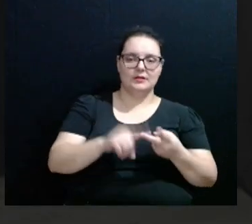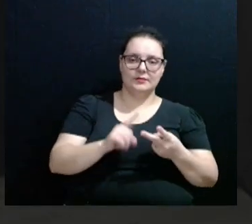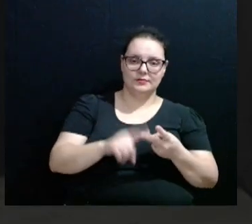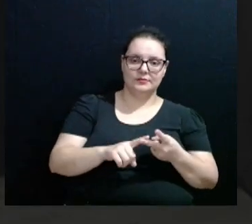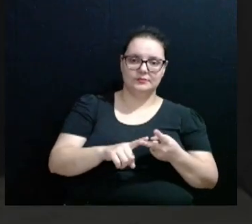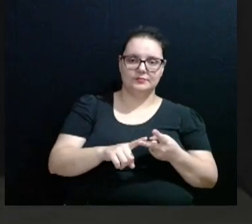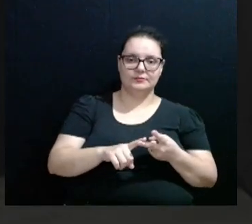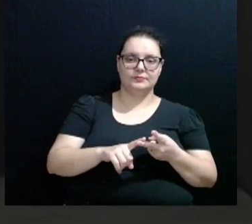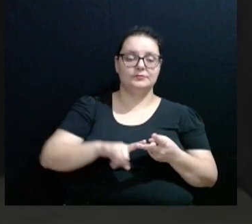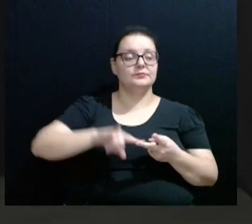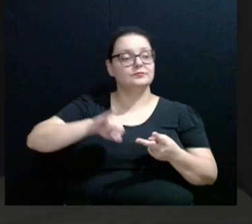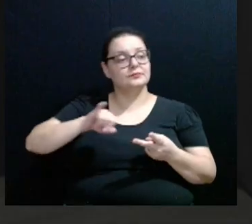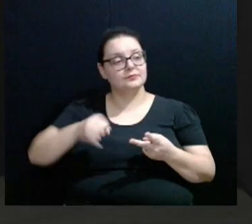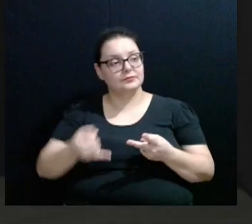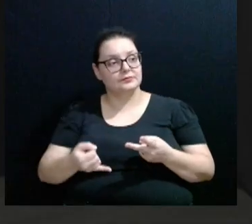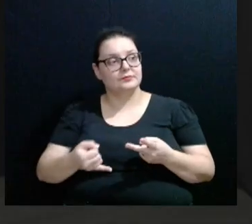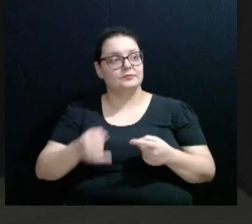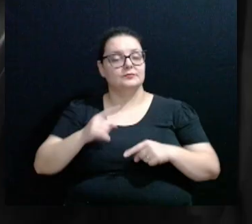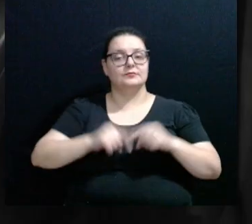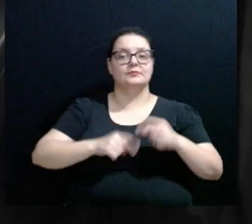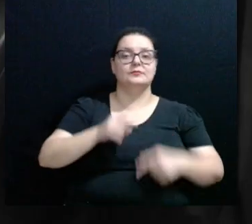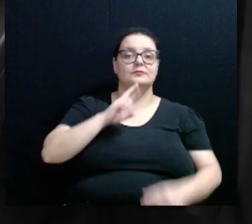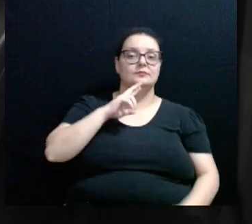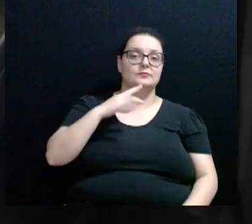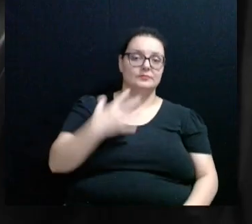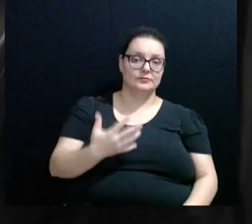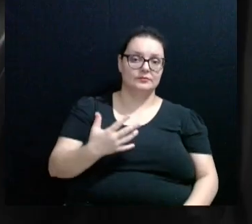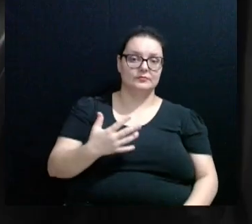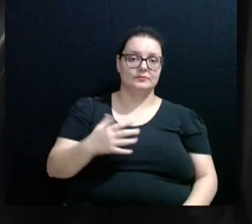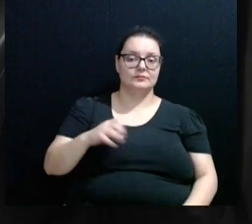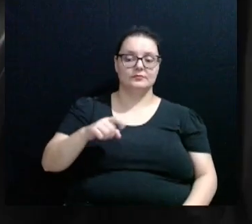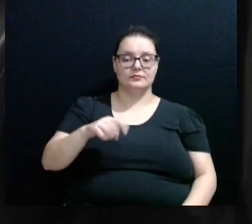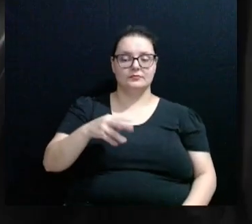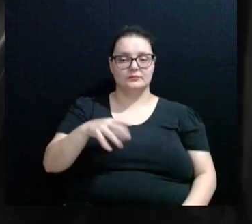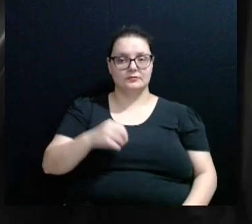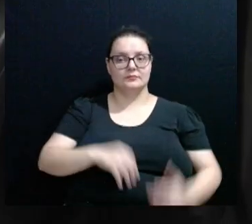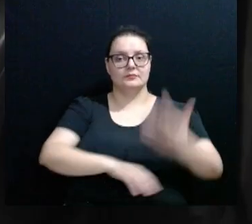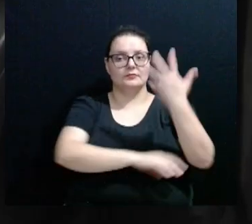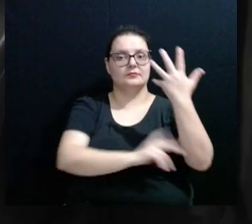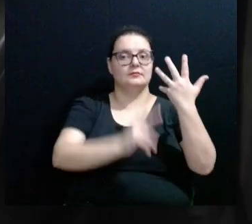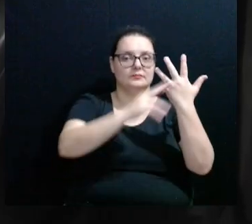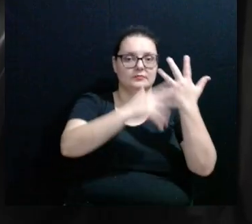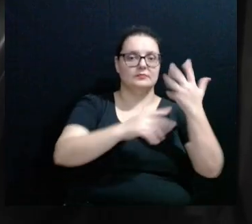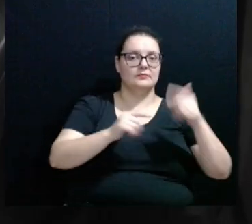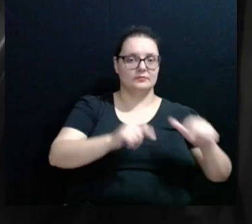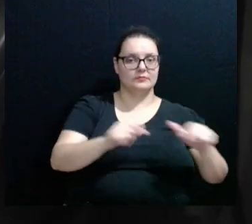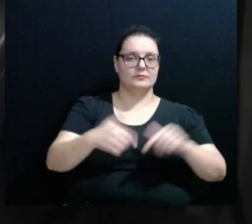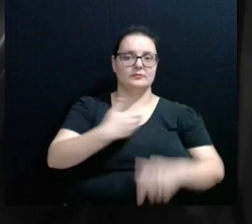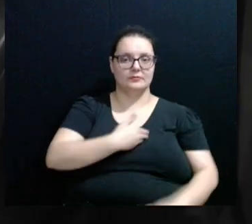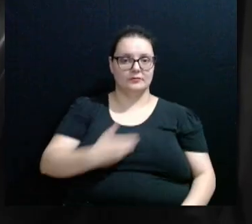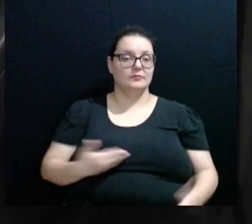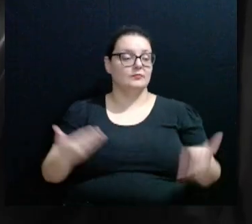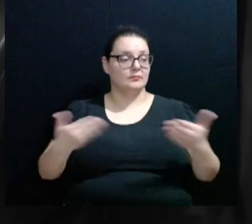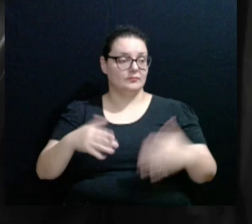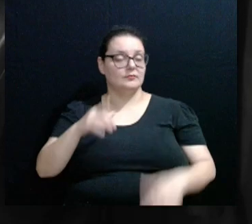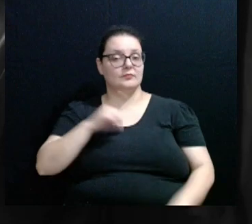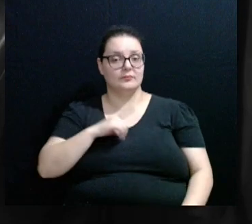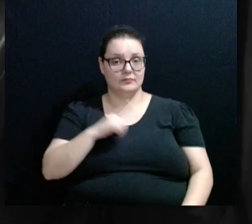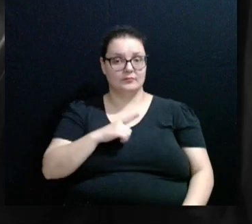o aproveitamento do produto resultante da extração de poda de árvores em áreas públicas. Hoje a gente tem lá